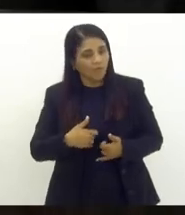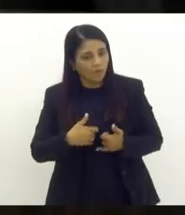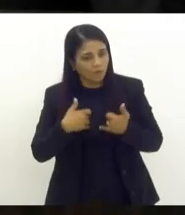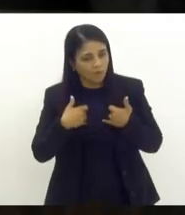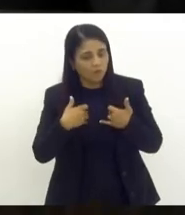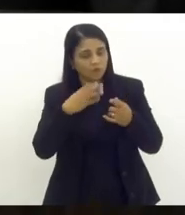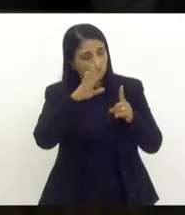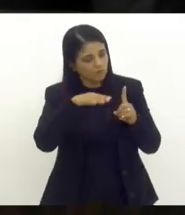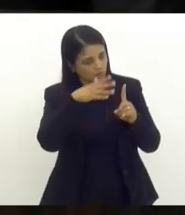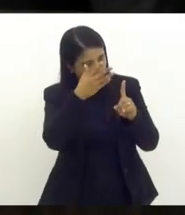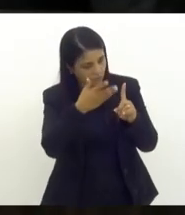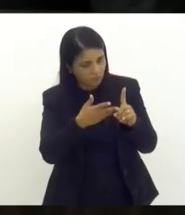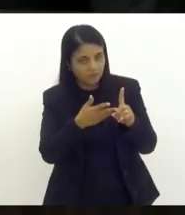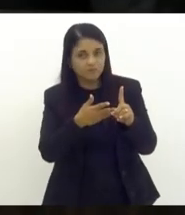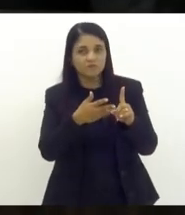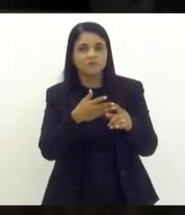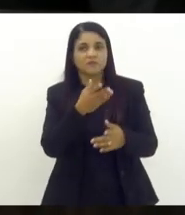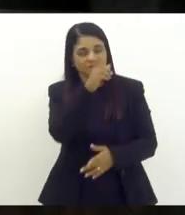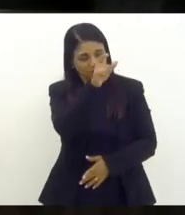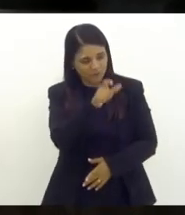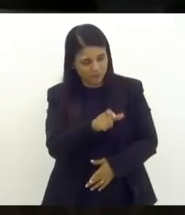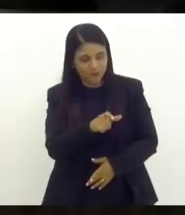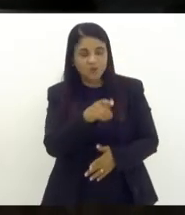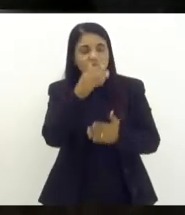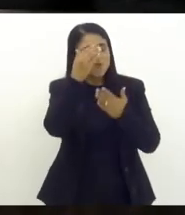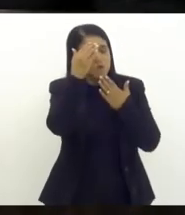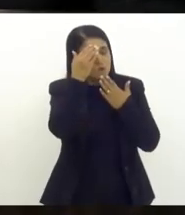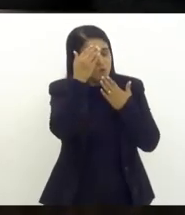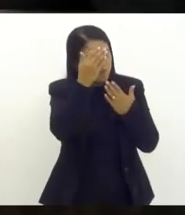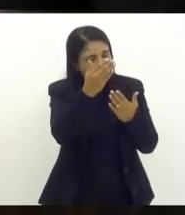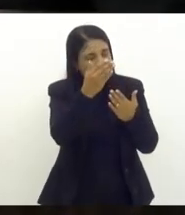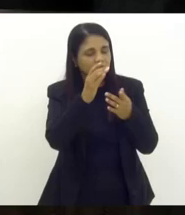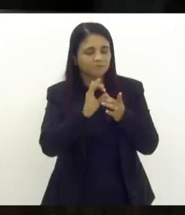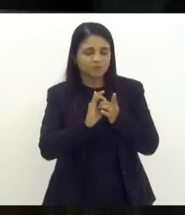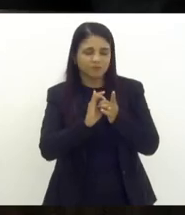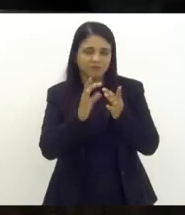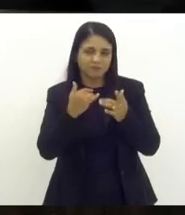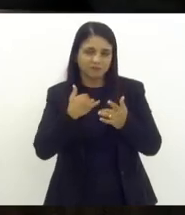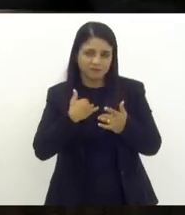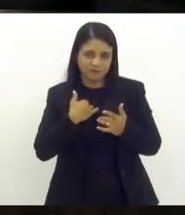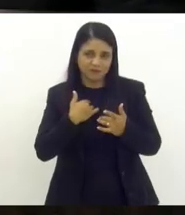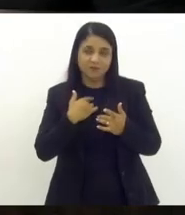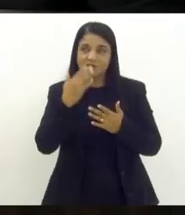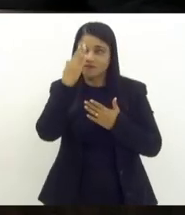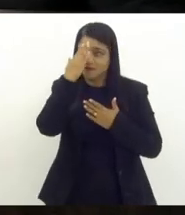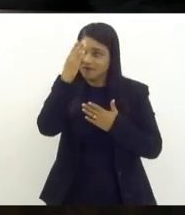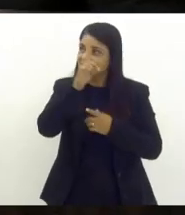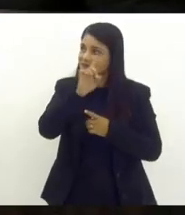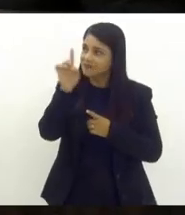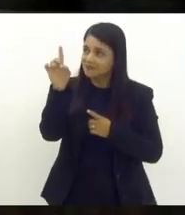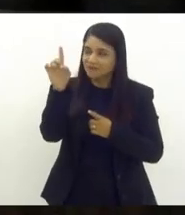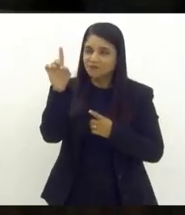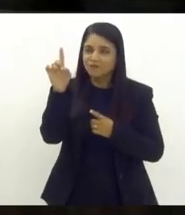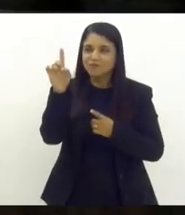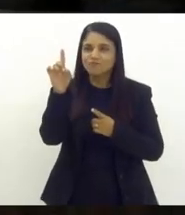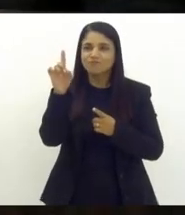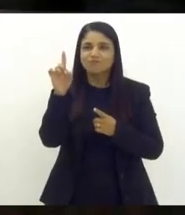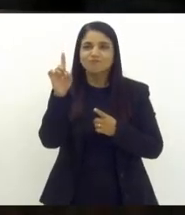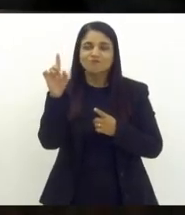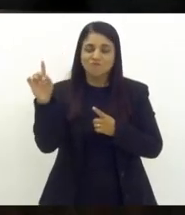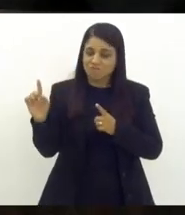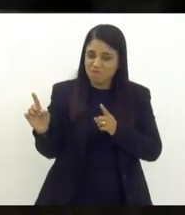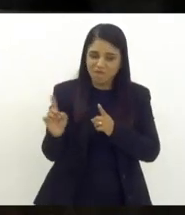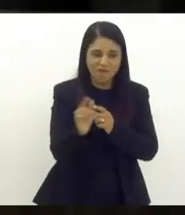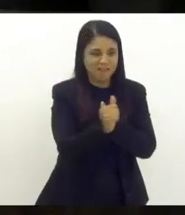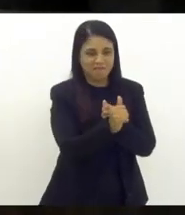essa homenagem à sua pessoa muito obrigado por me permitir e agradeço a Deus porque ninguém vê na minha frente te deu essa oportunidade